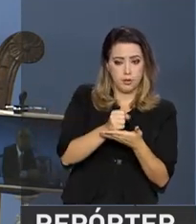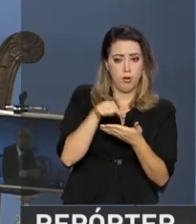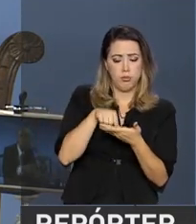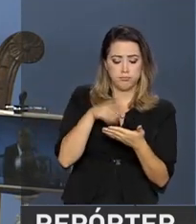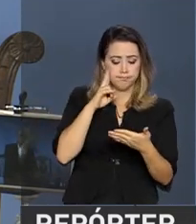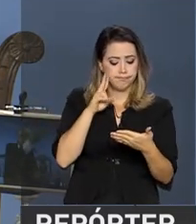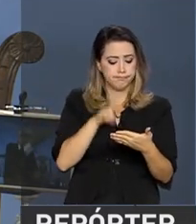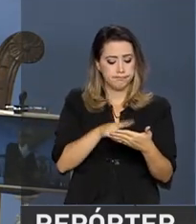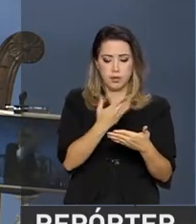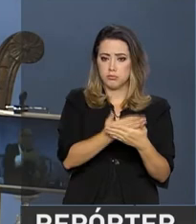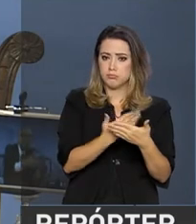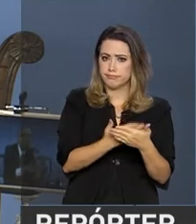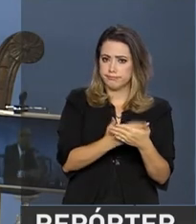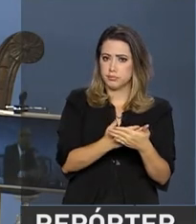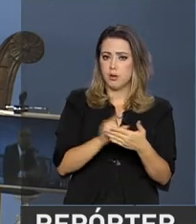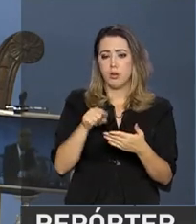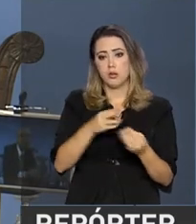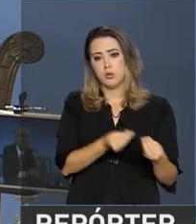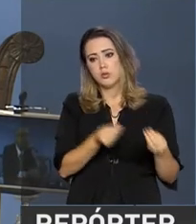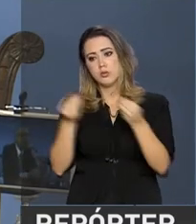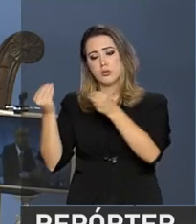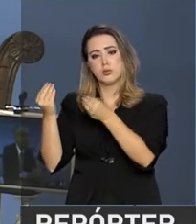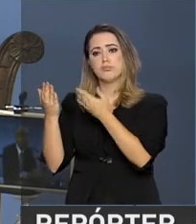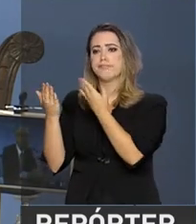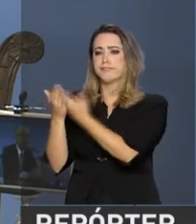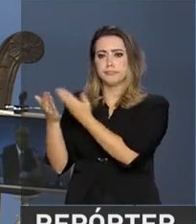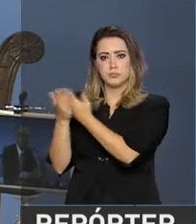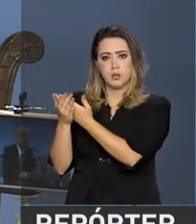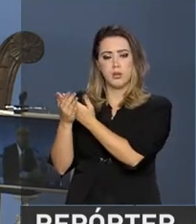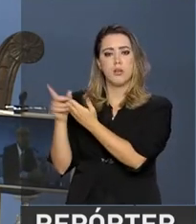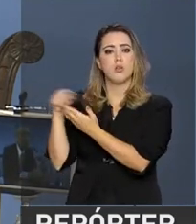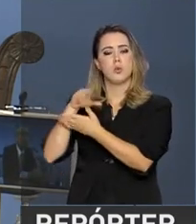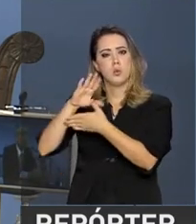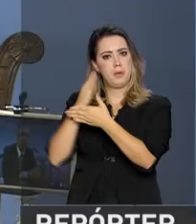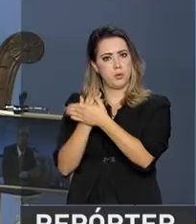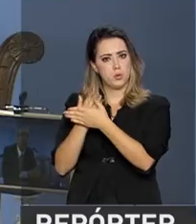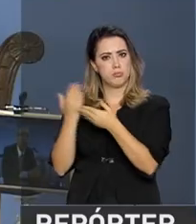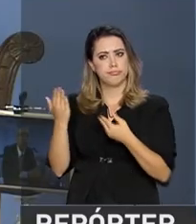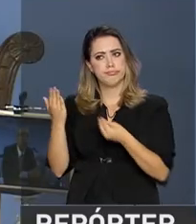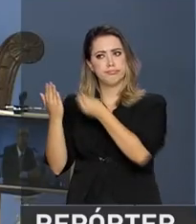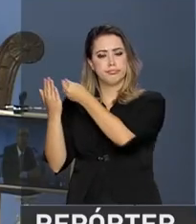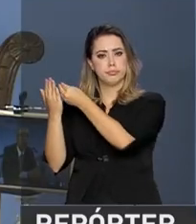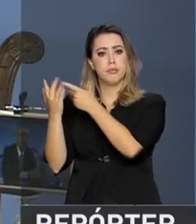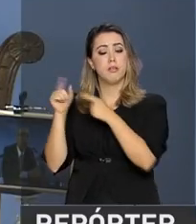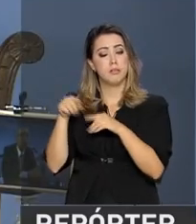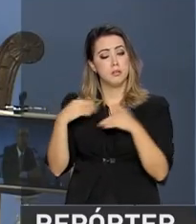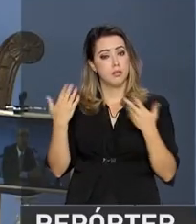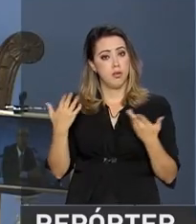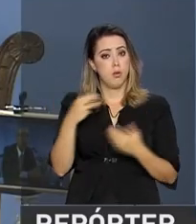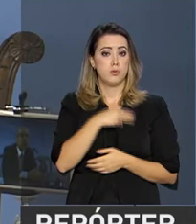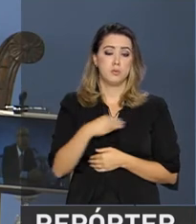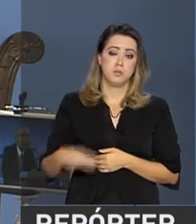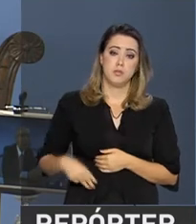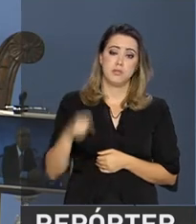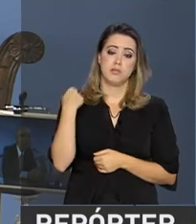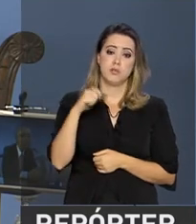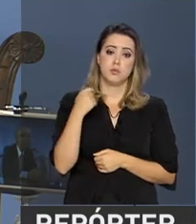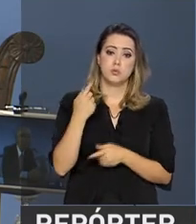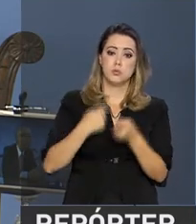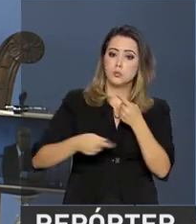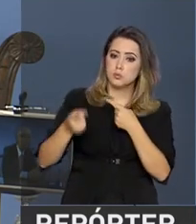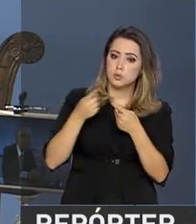adequada. Os europeus, por sua vez, estão fazendo o mesmo em relação à oferta do Mercosul. Portanto, os ministros em Buenos Aires vão